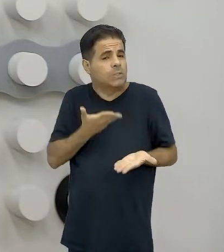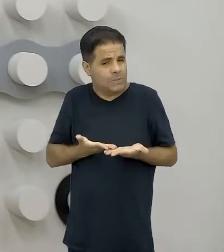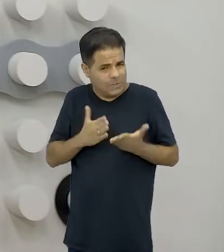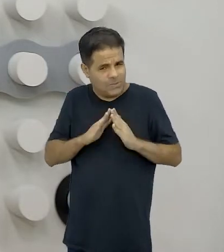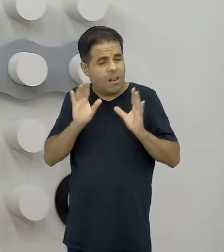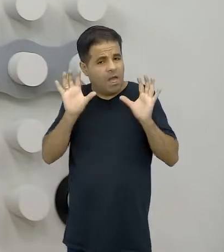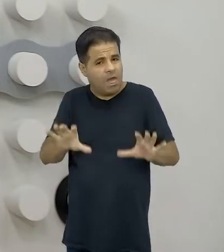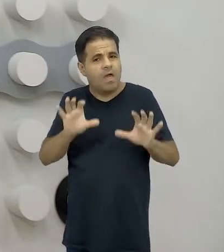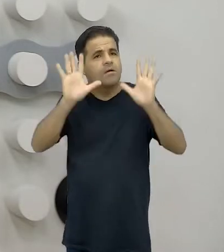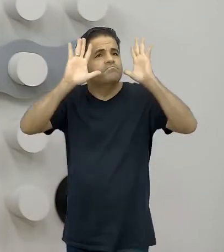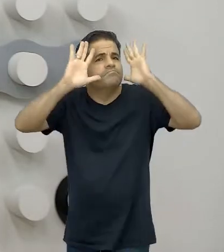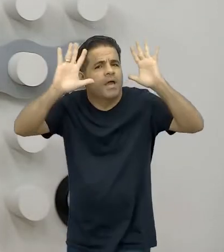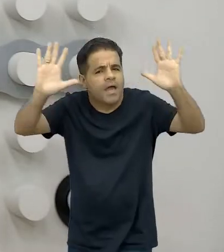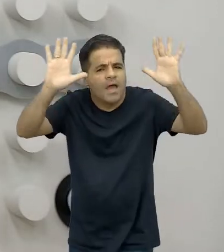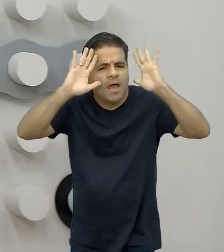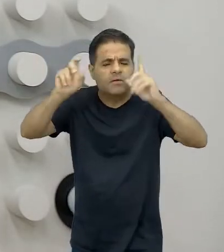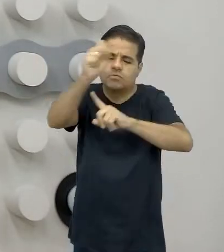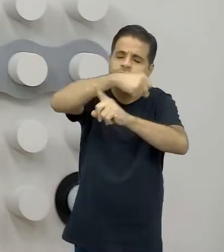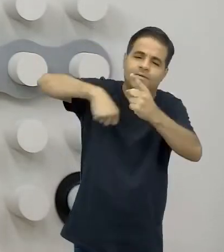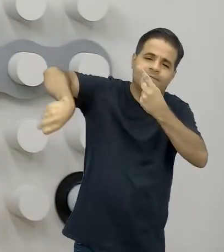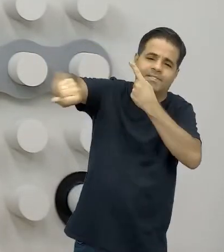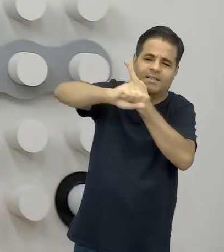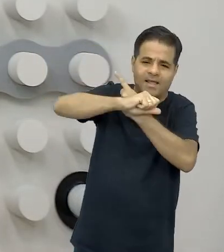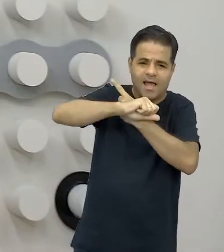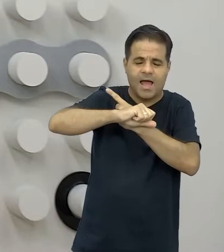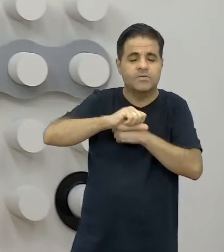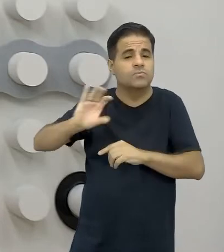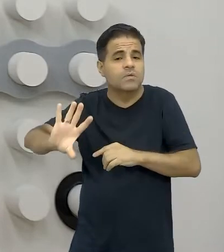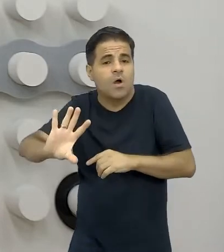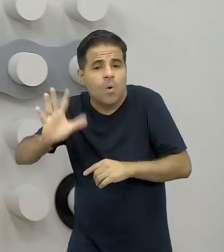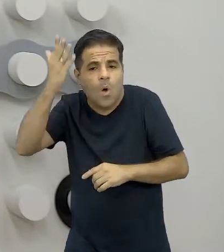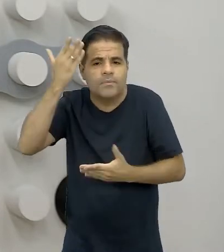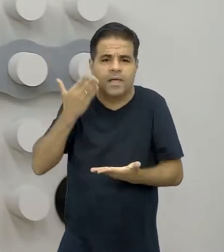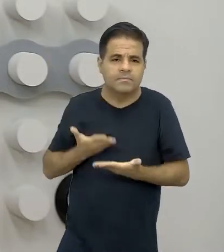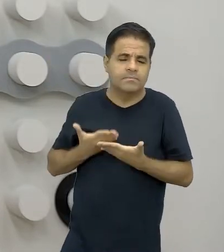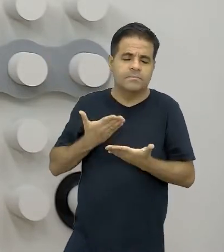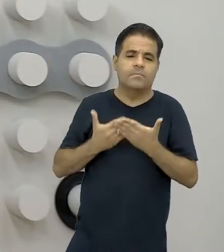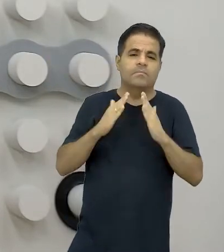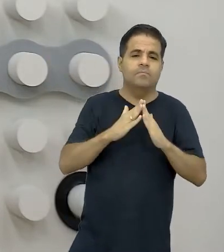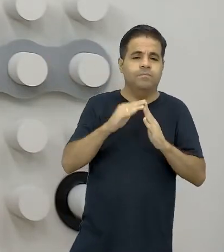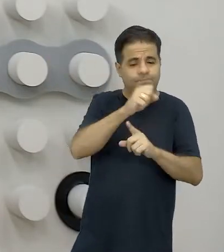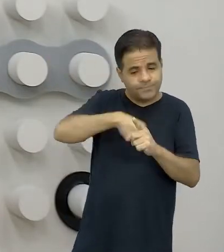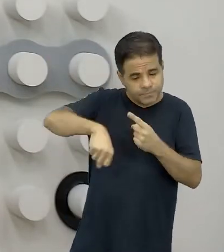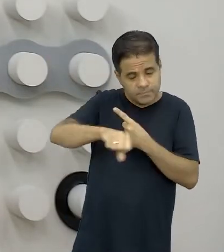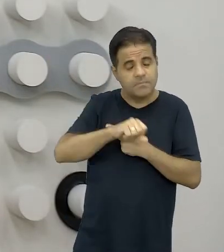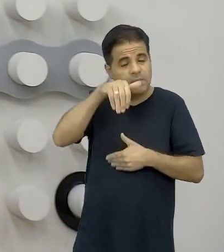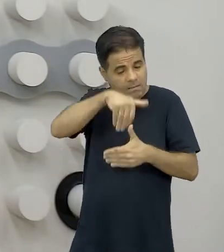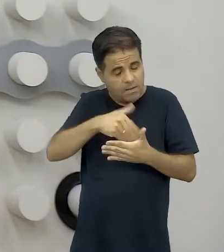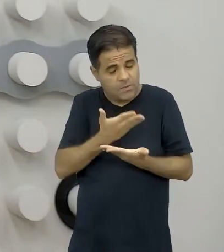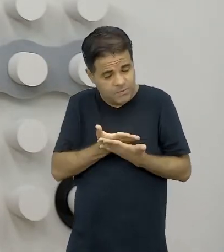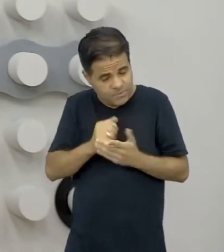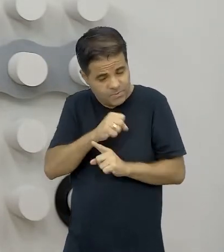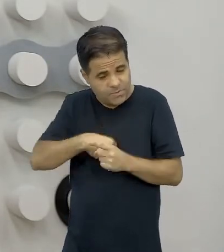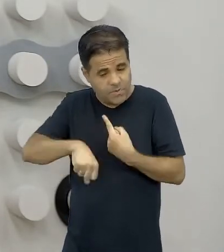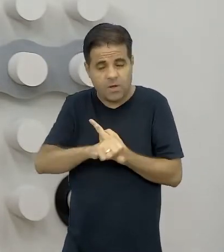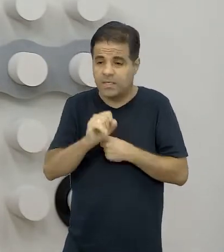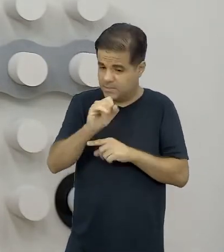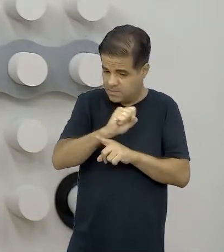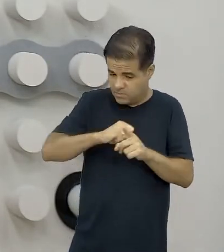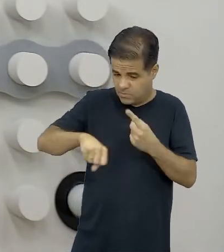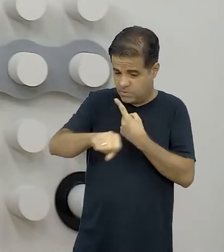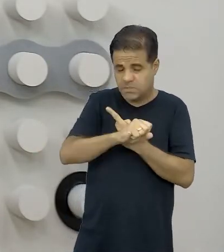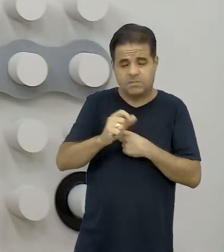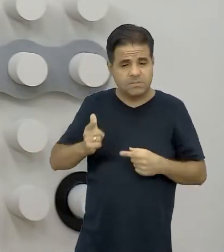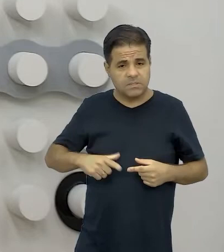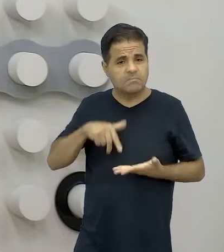escola é um reflexo da sociedade, tá certo? Então, o que acontece na escola, acontece na sociedade. Se na